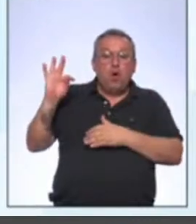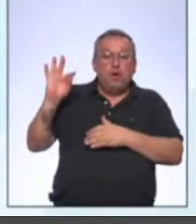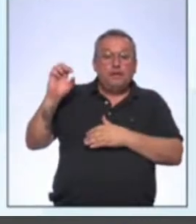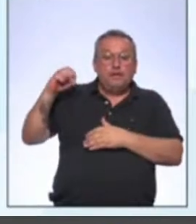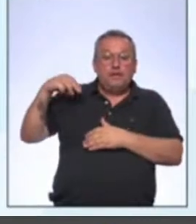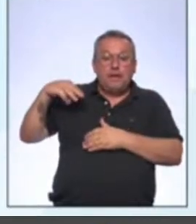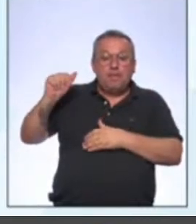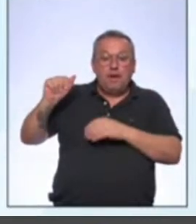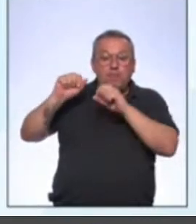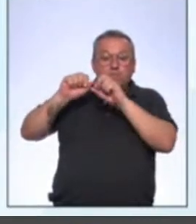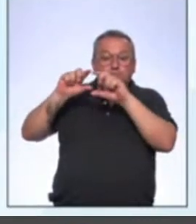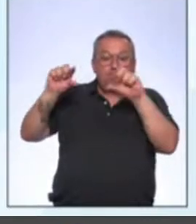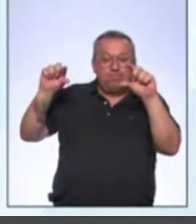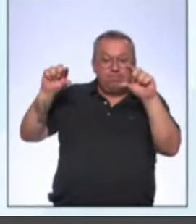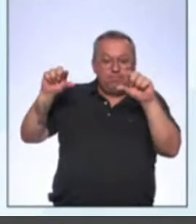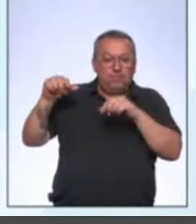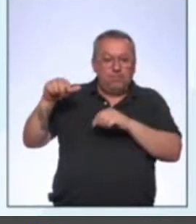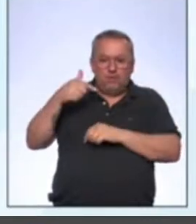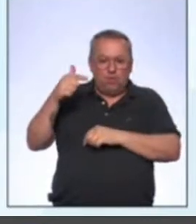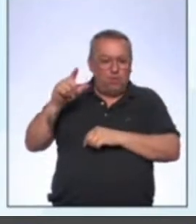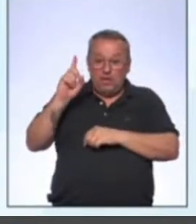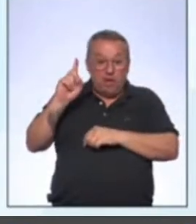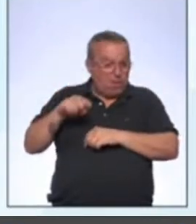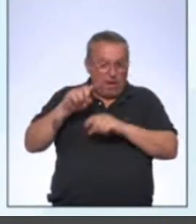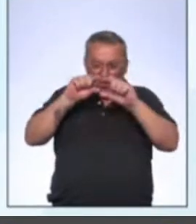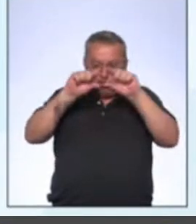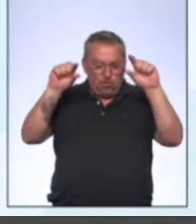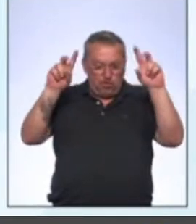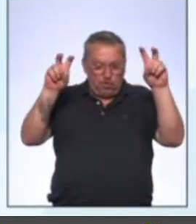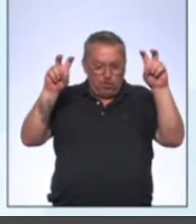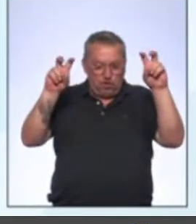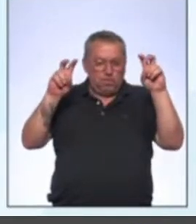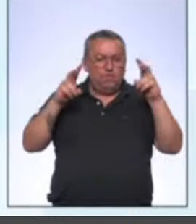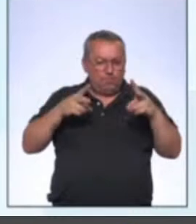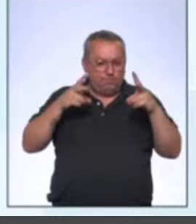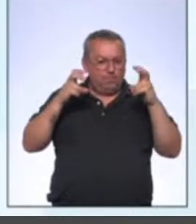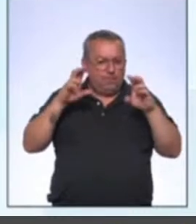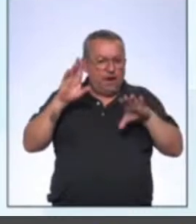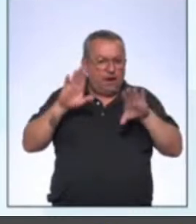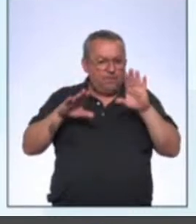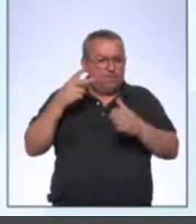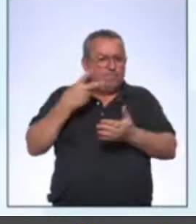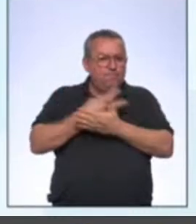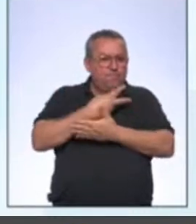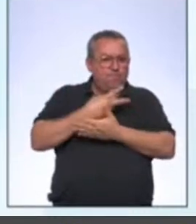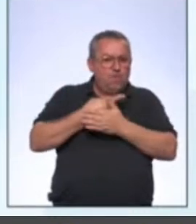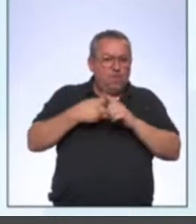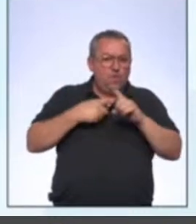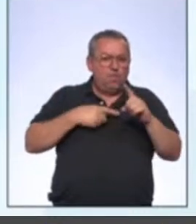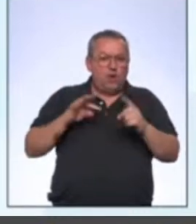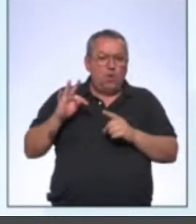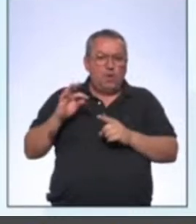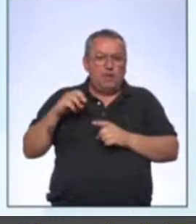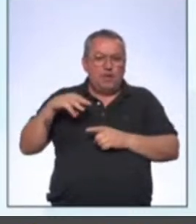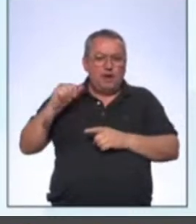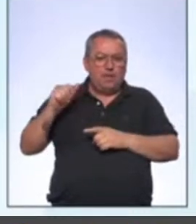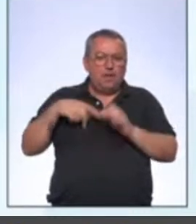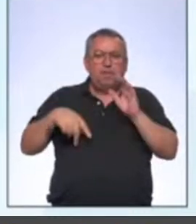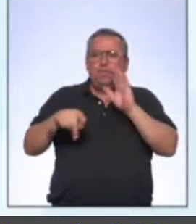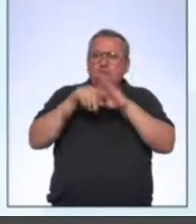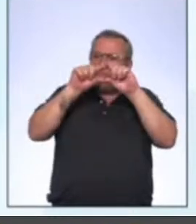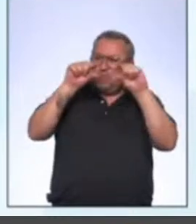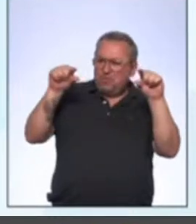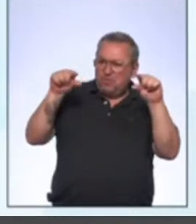geral. Então não tem como ser título, tá bom? Fica esperto nisso, que muitas vezes a pessoa fala, ah, o tema deve ser o que está no título,